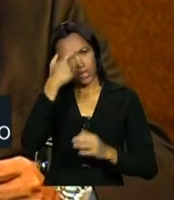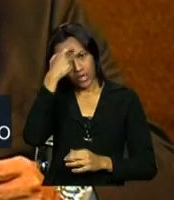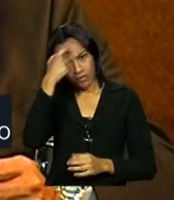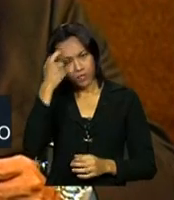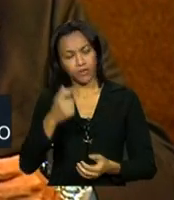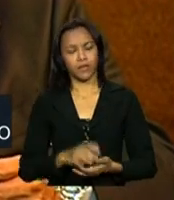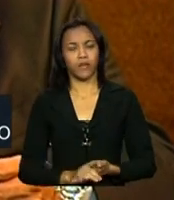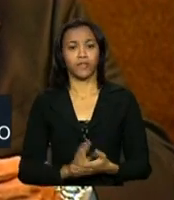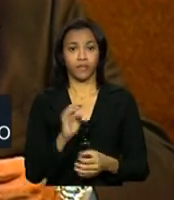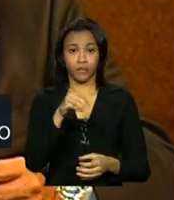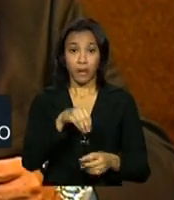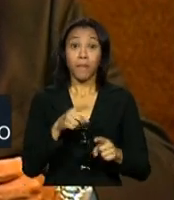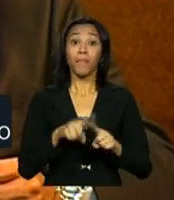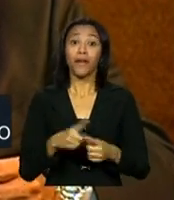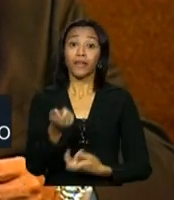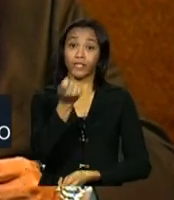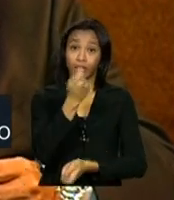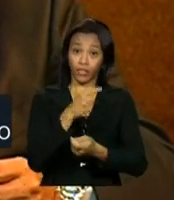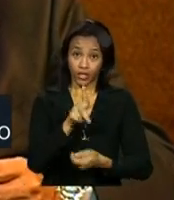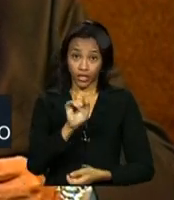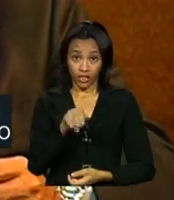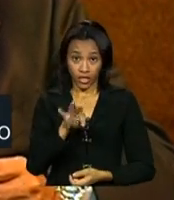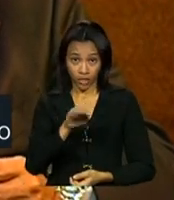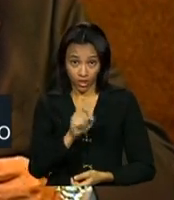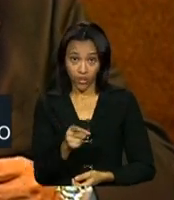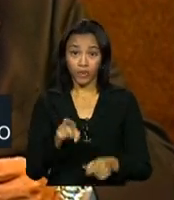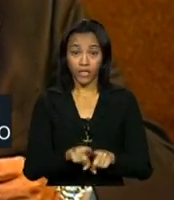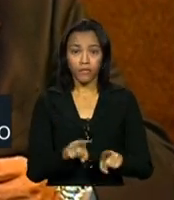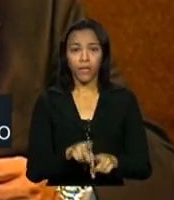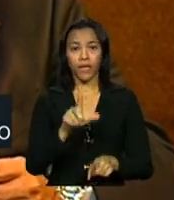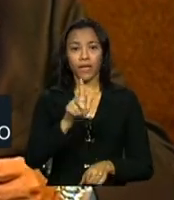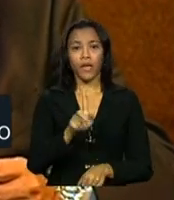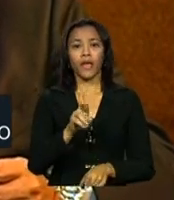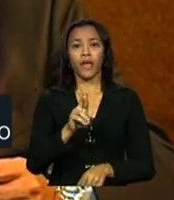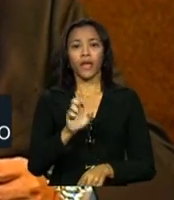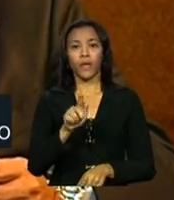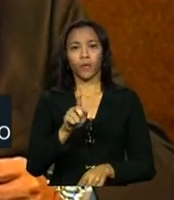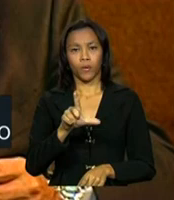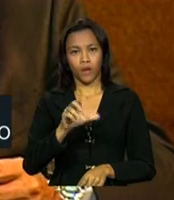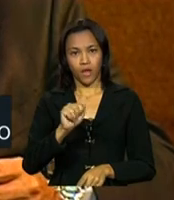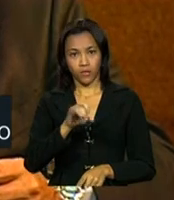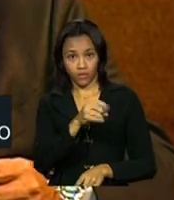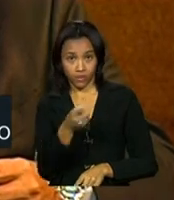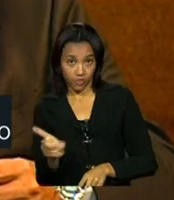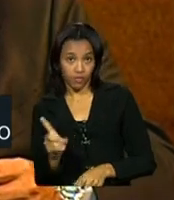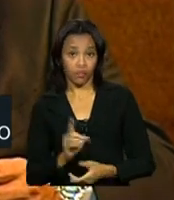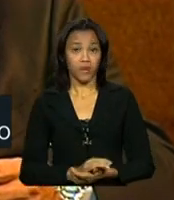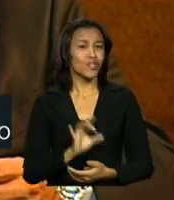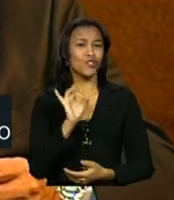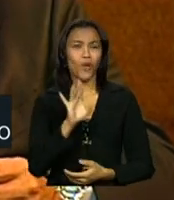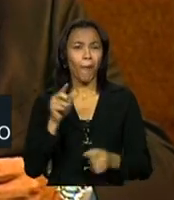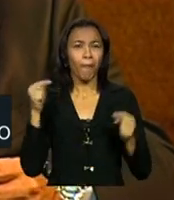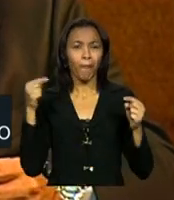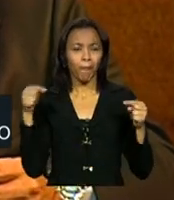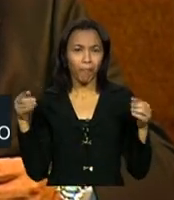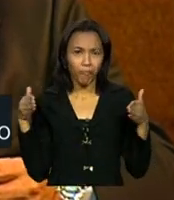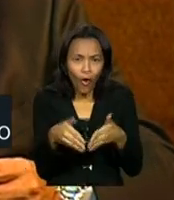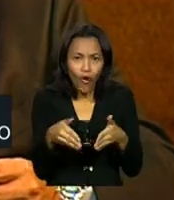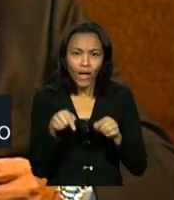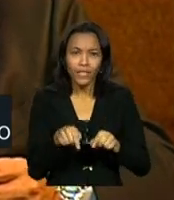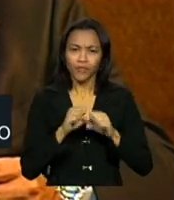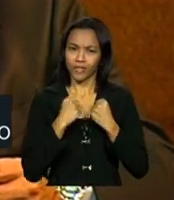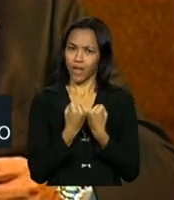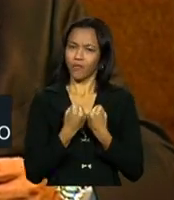institucional para gestão em regulação que V Muito Além Deste seminário